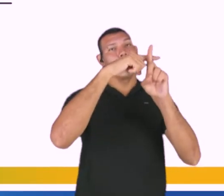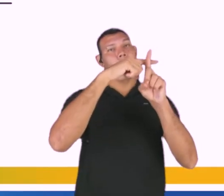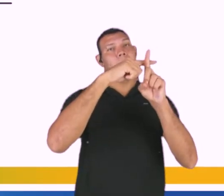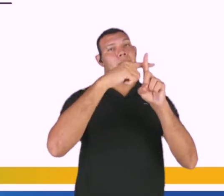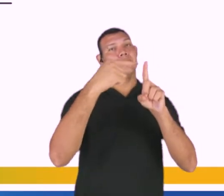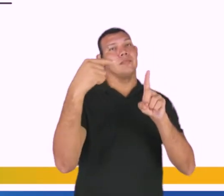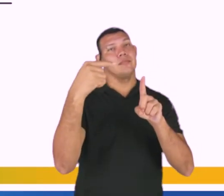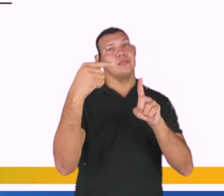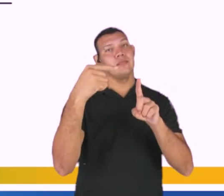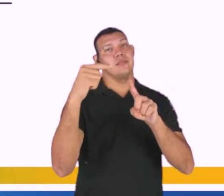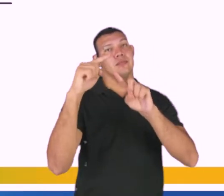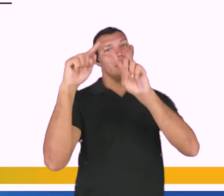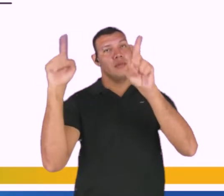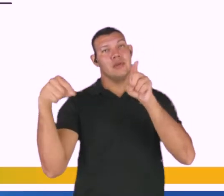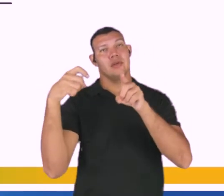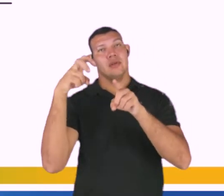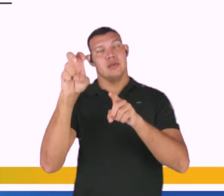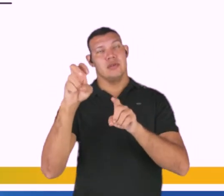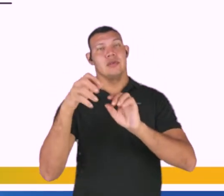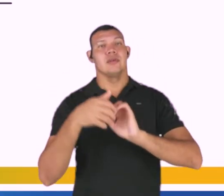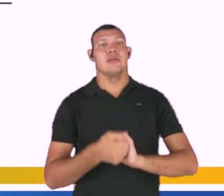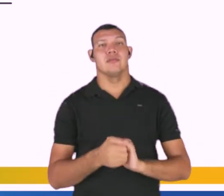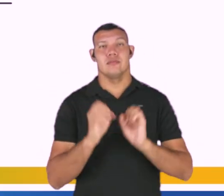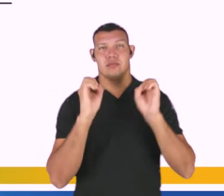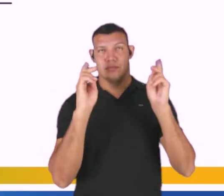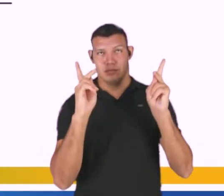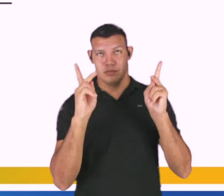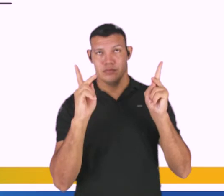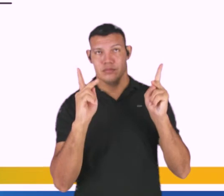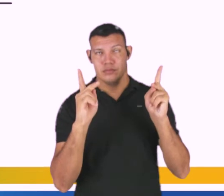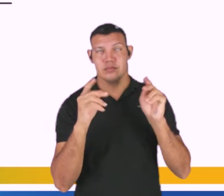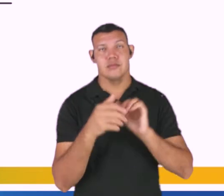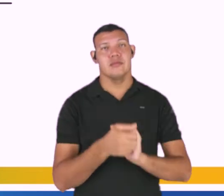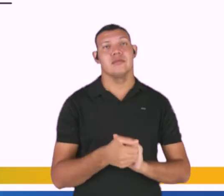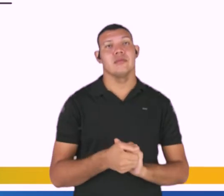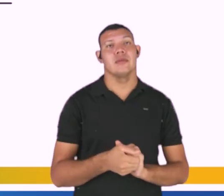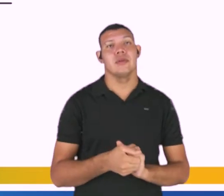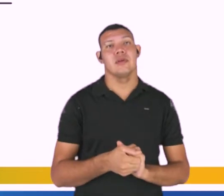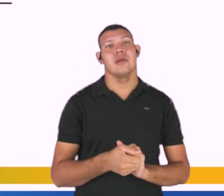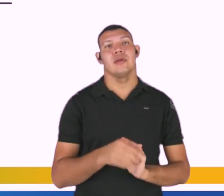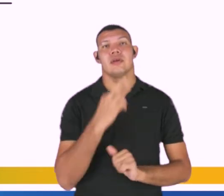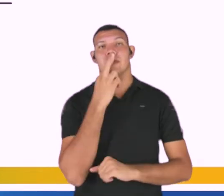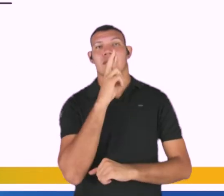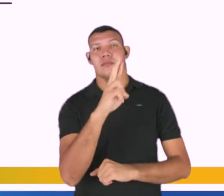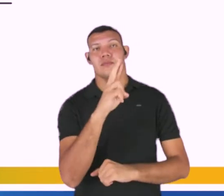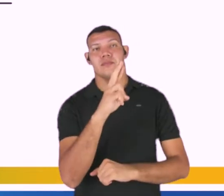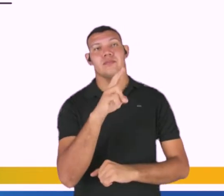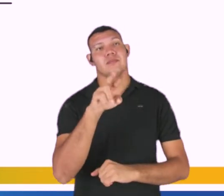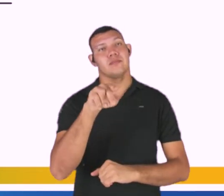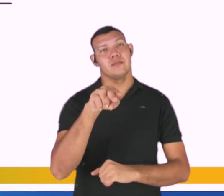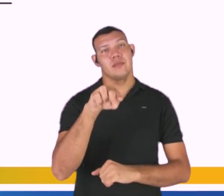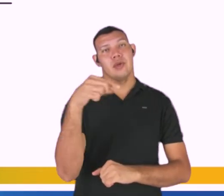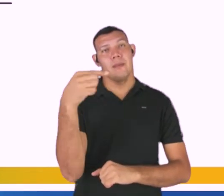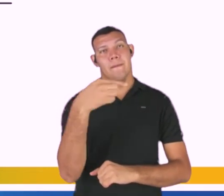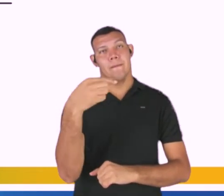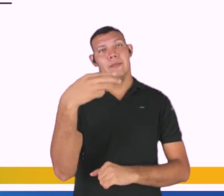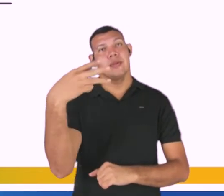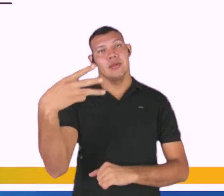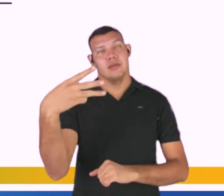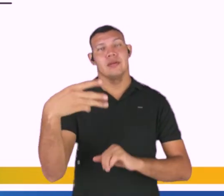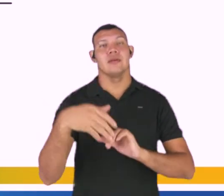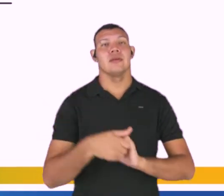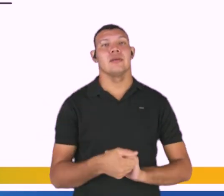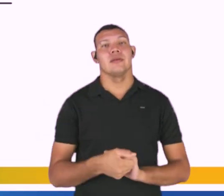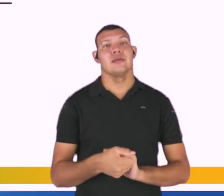menos cinco e aí lembra-se do jogo de sinal Tudo bem então mas Teremos como resultado o menos três que